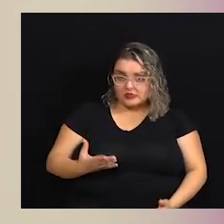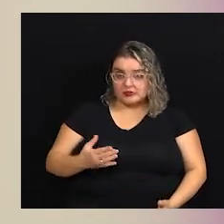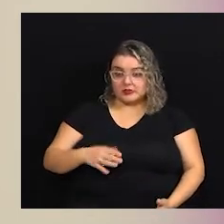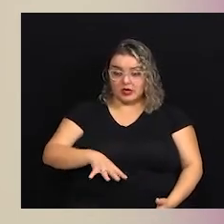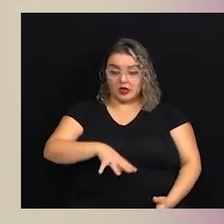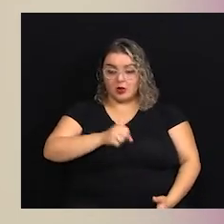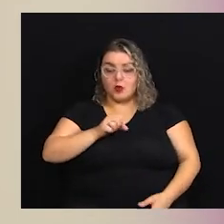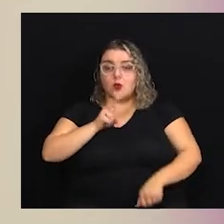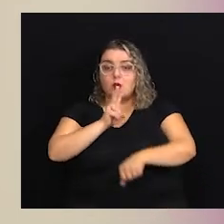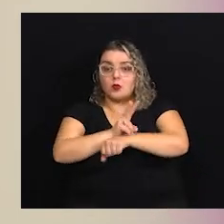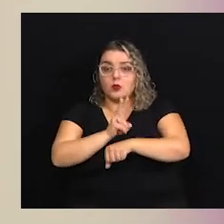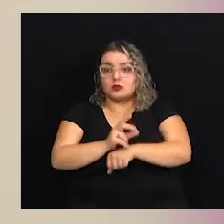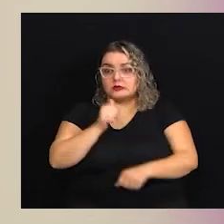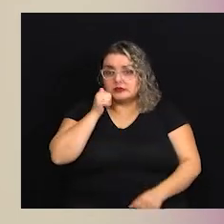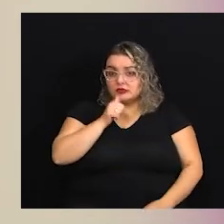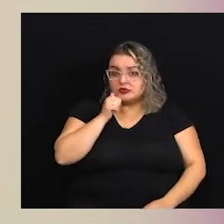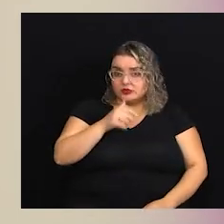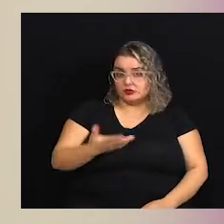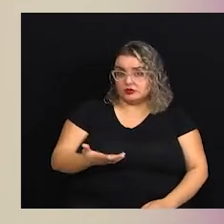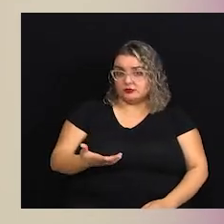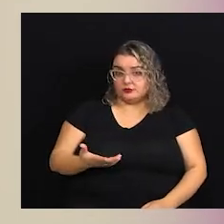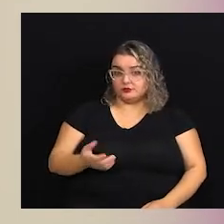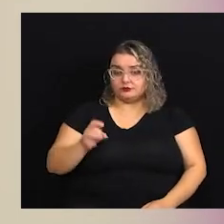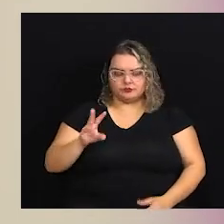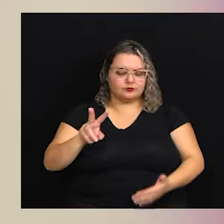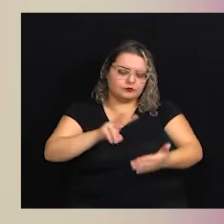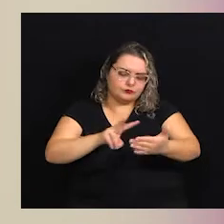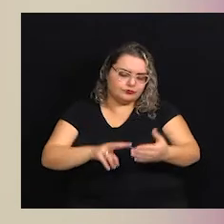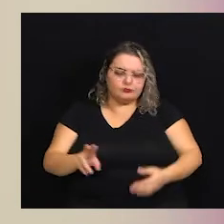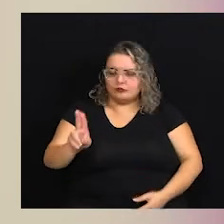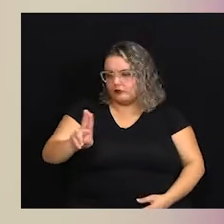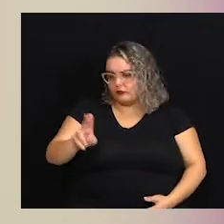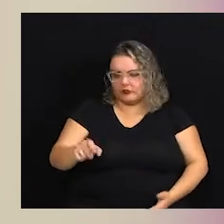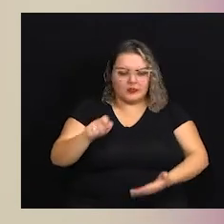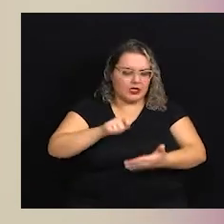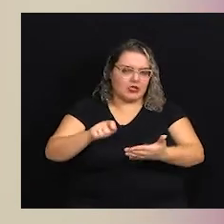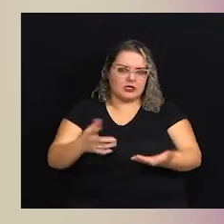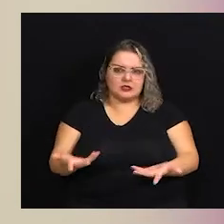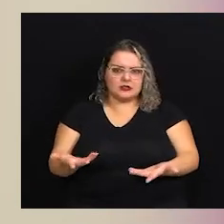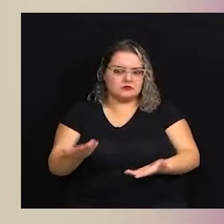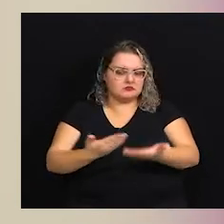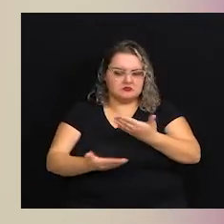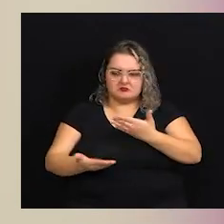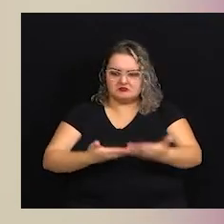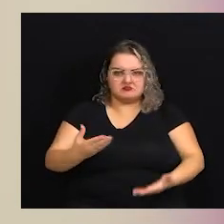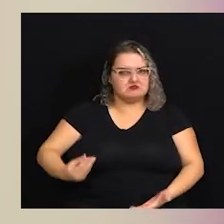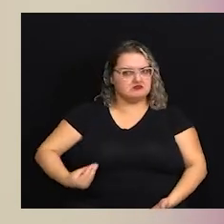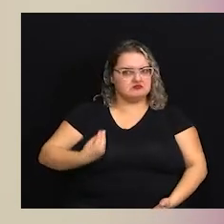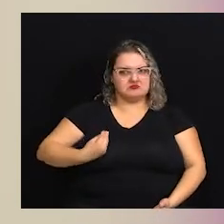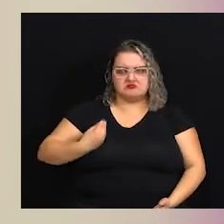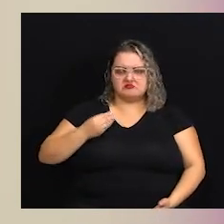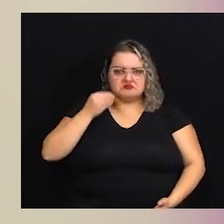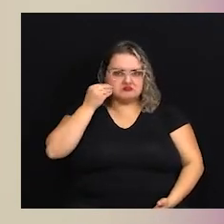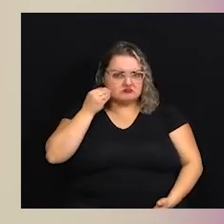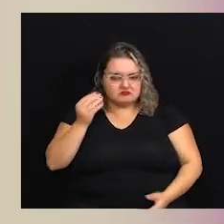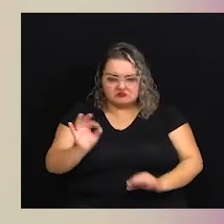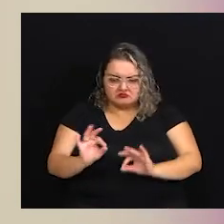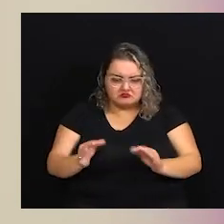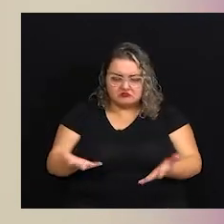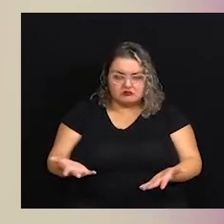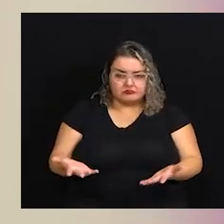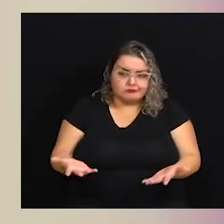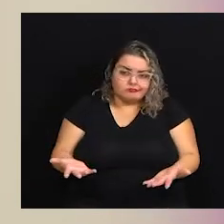vivencia a menopausa, cuida de mulheres, porque só ler e replicar, escrever, sem ter a vivência, sem ter a experiência,